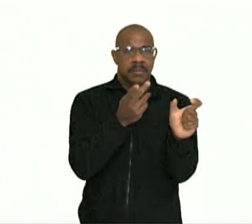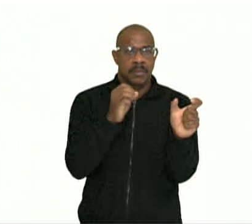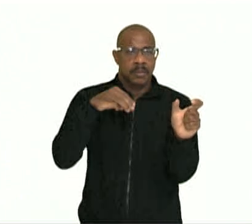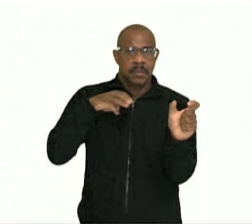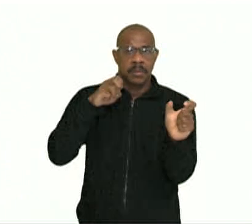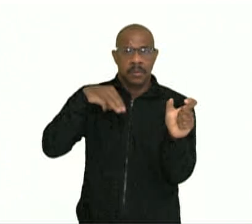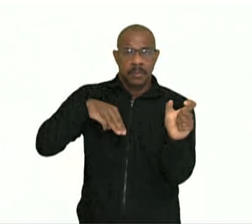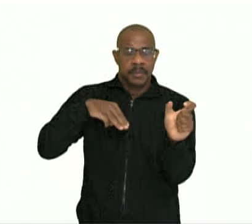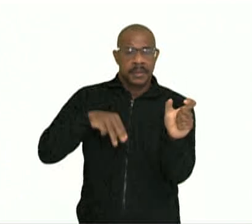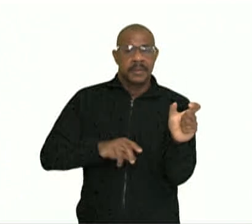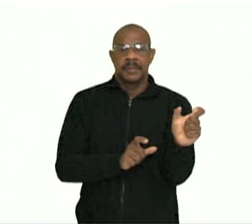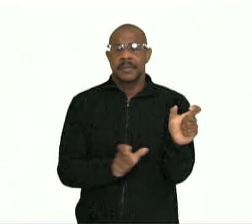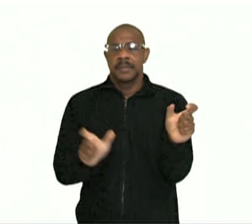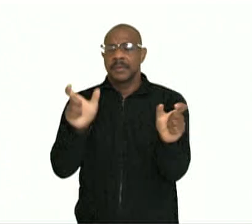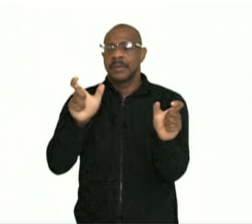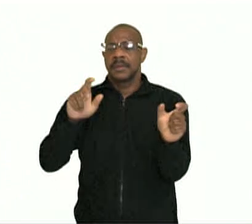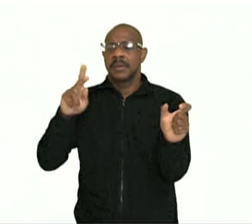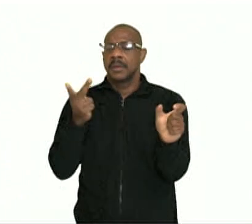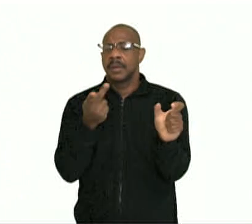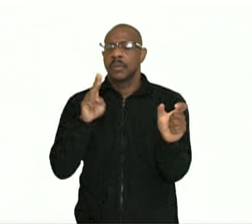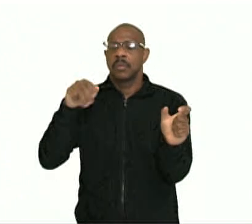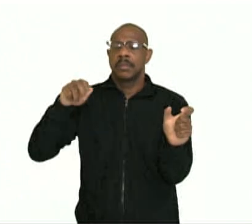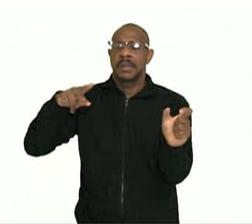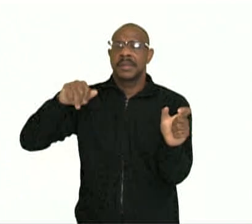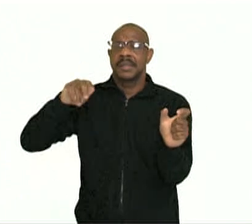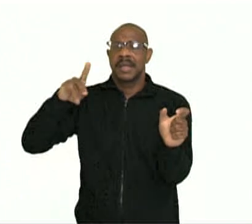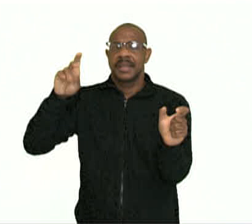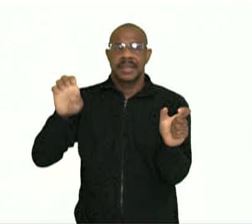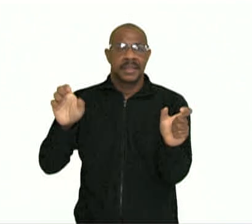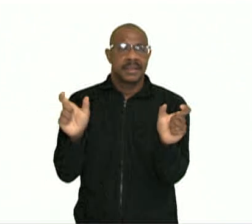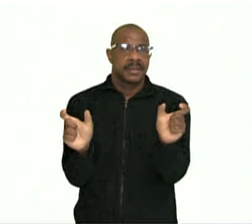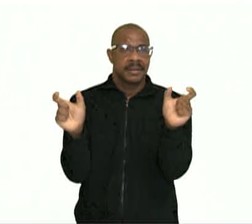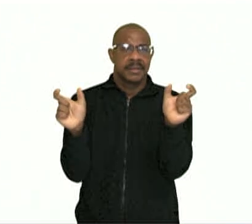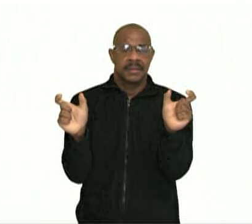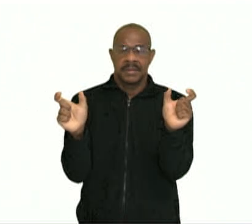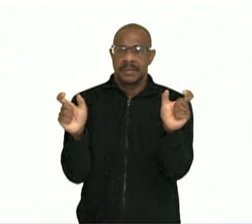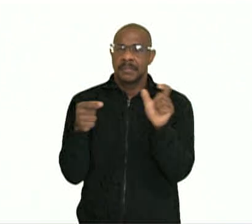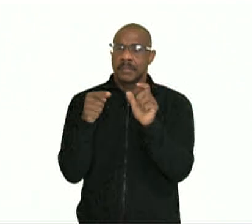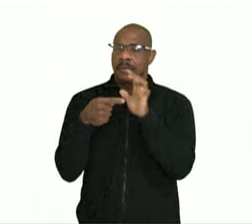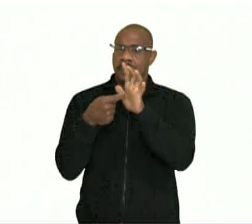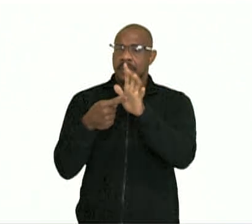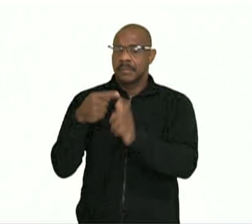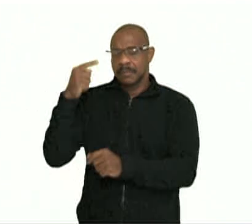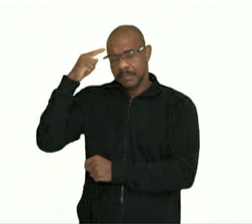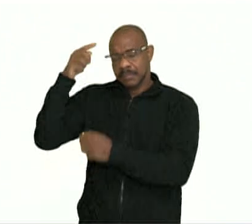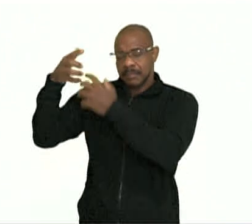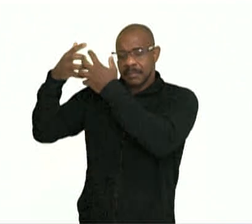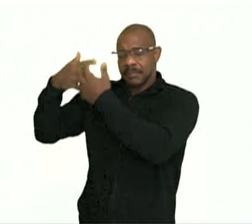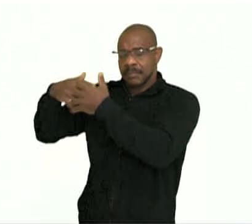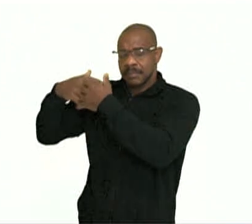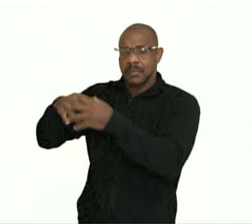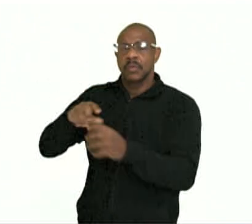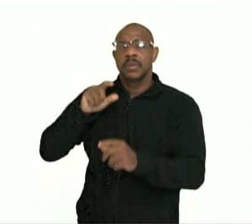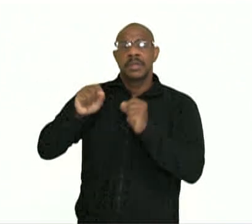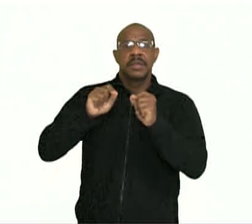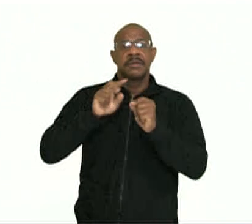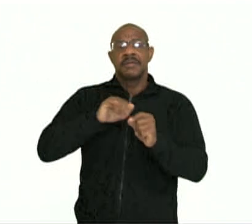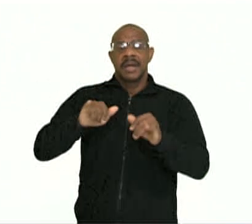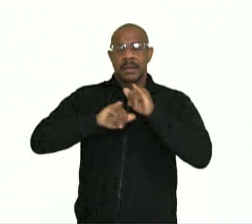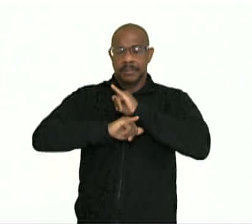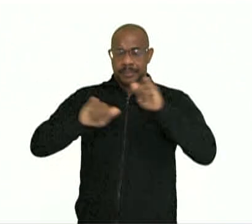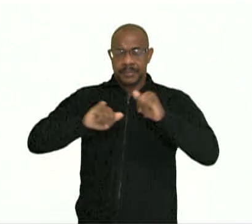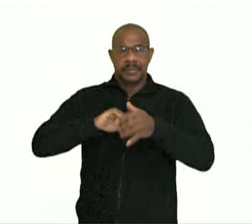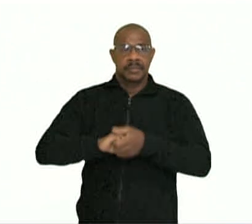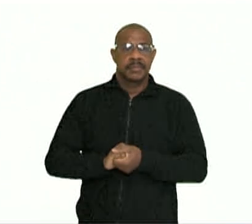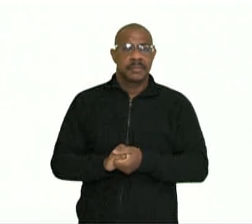interposição de substantivos dá um contexto para você refletir sobre o que já vai ser noticiado aqui.